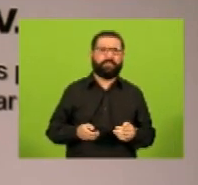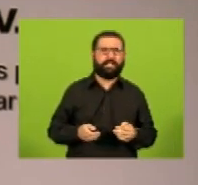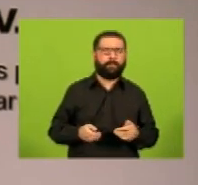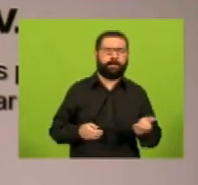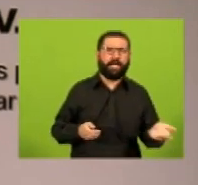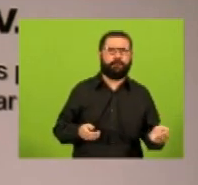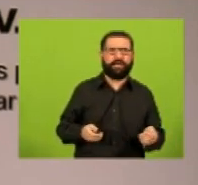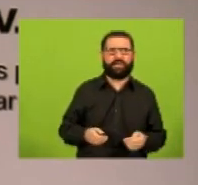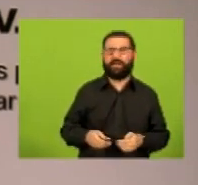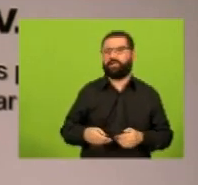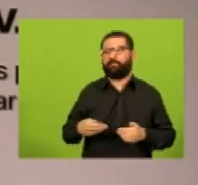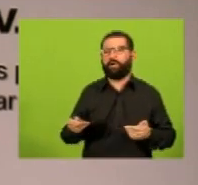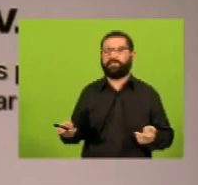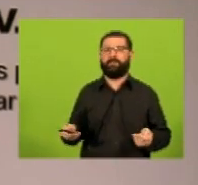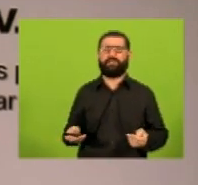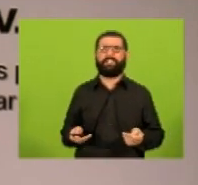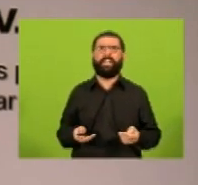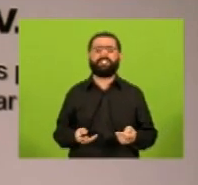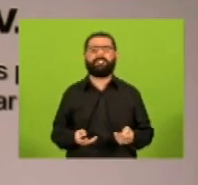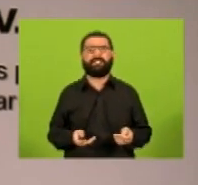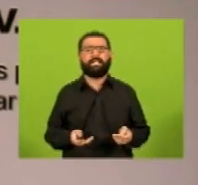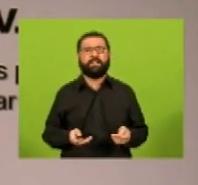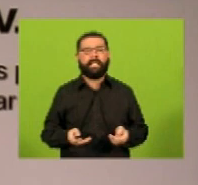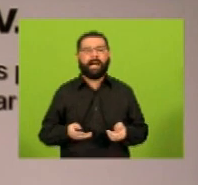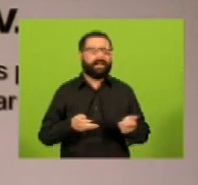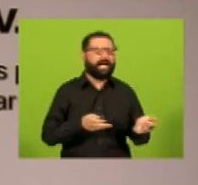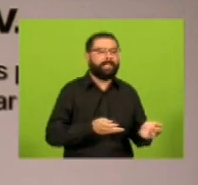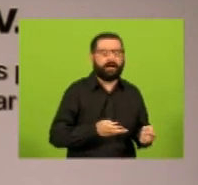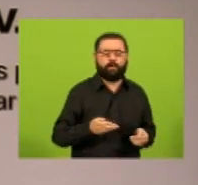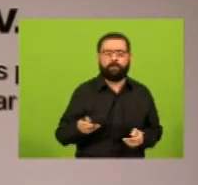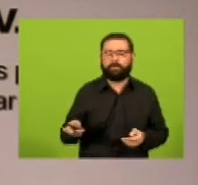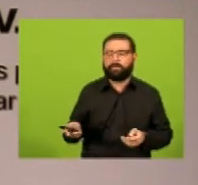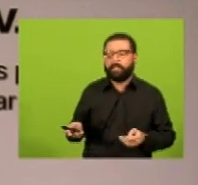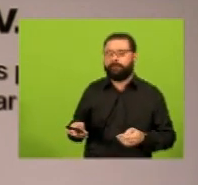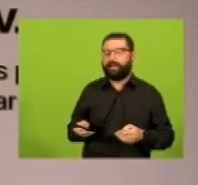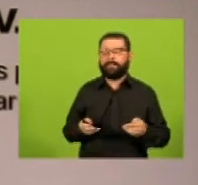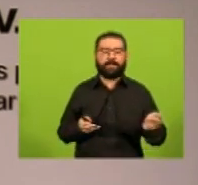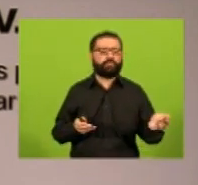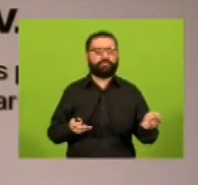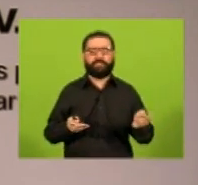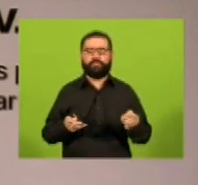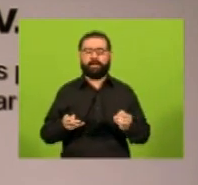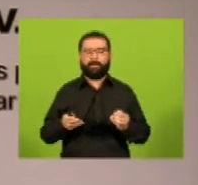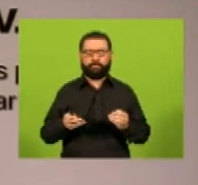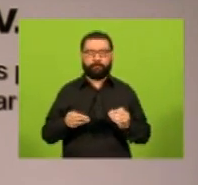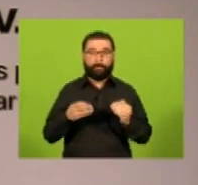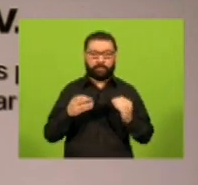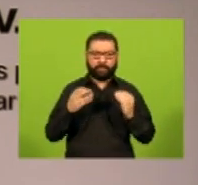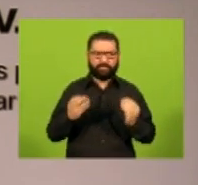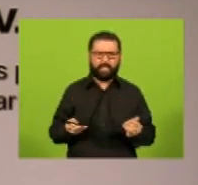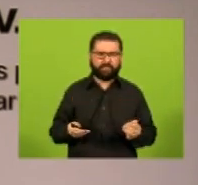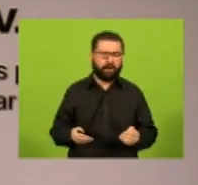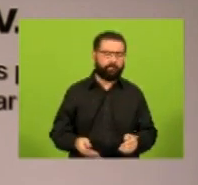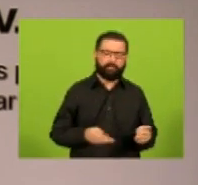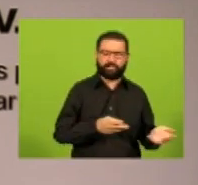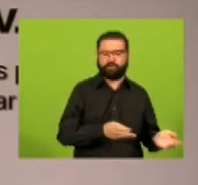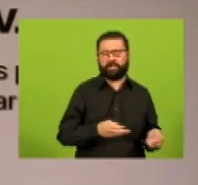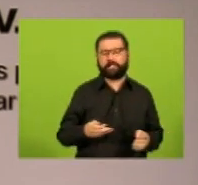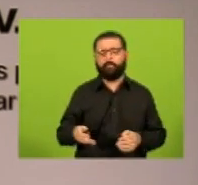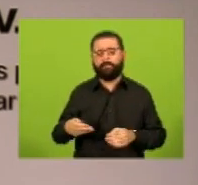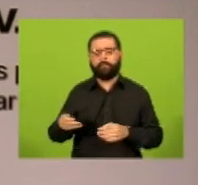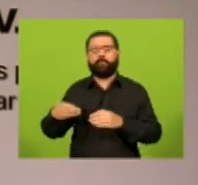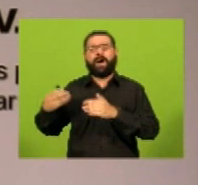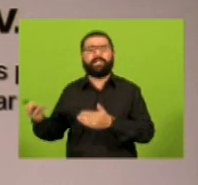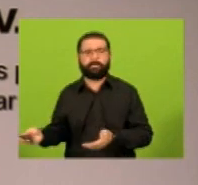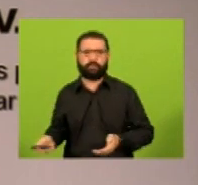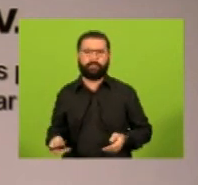um herbicida pré-emergente, pós-emergente. Aí cada um vai ter a sua especificação para você